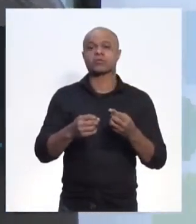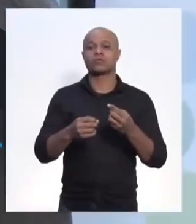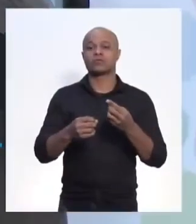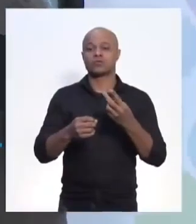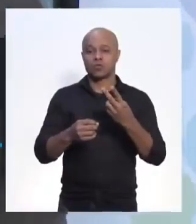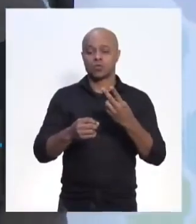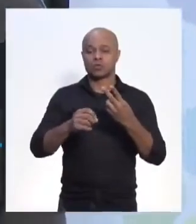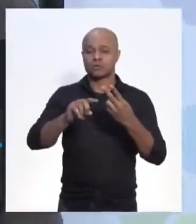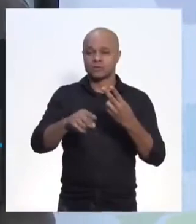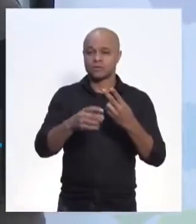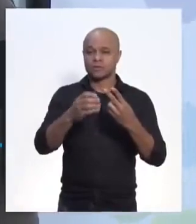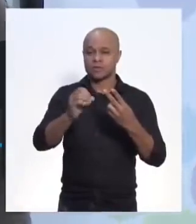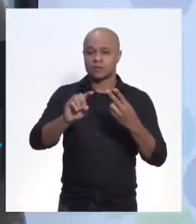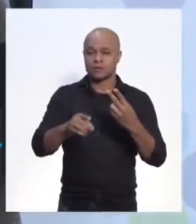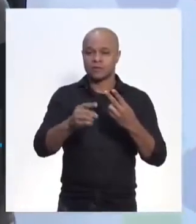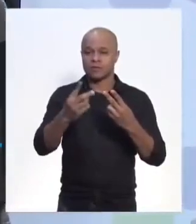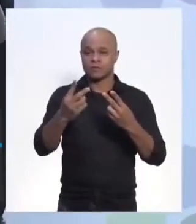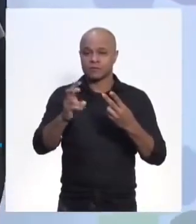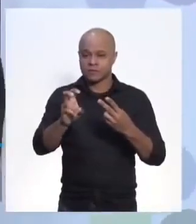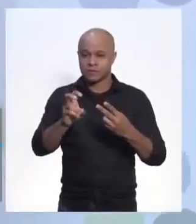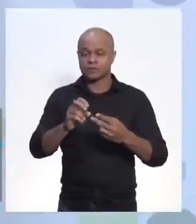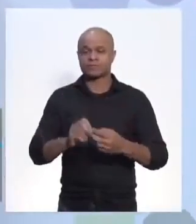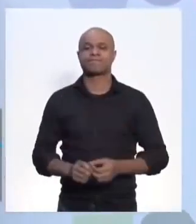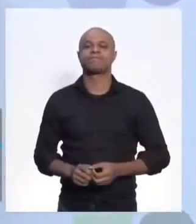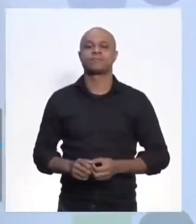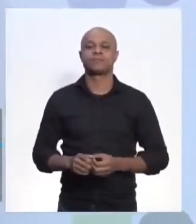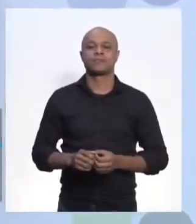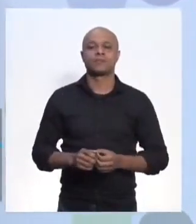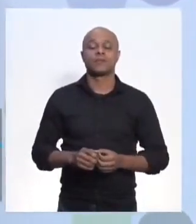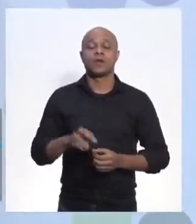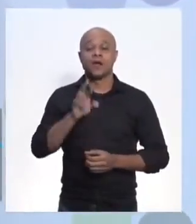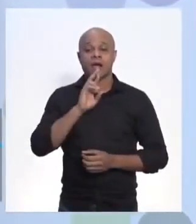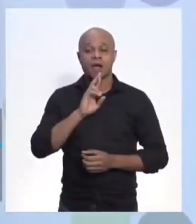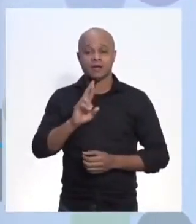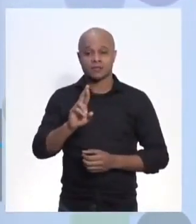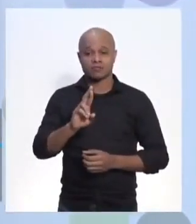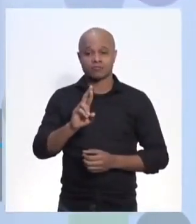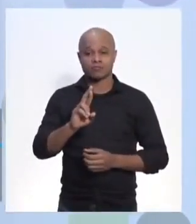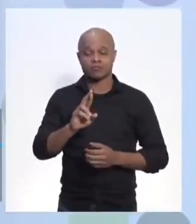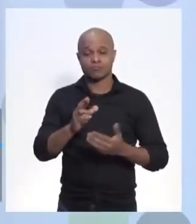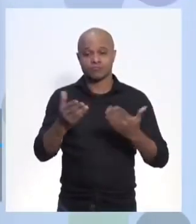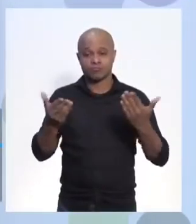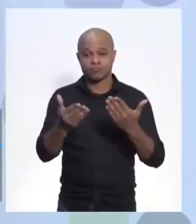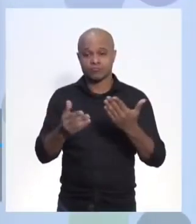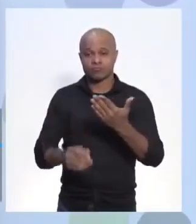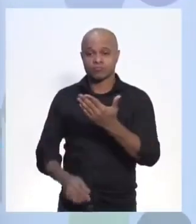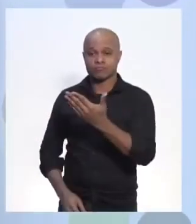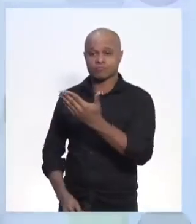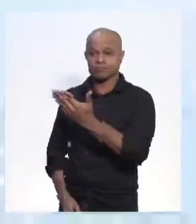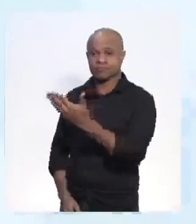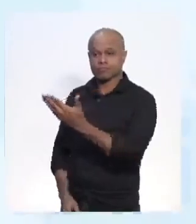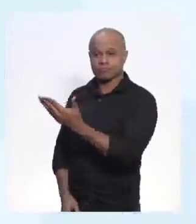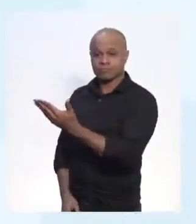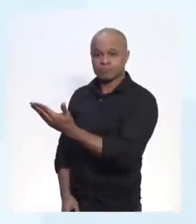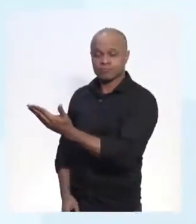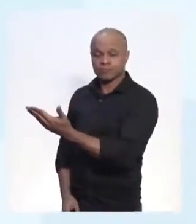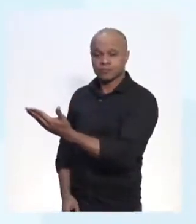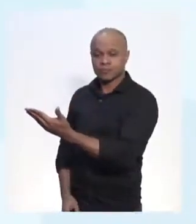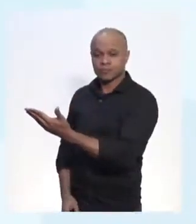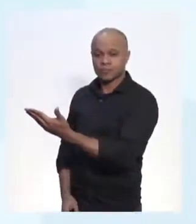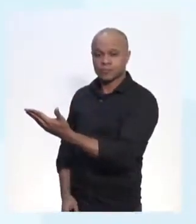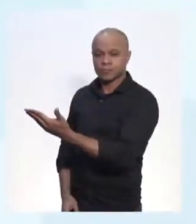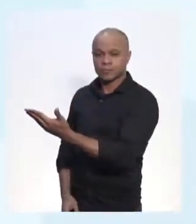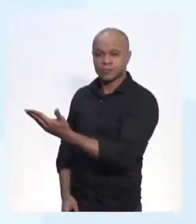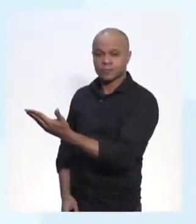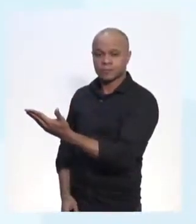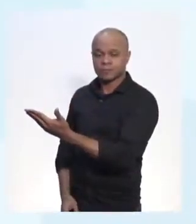0,25. Tudo bem? Põe, por favor, a resposta para eles tirarem um print da minha atividade 3 na tela para eles. Essa mesmo. Pode